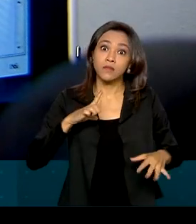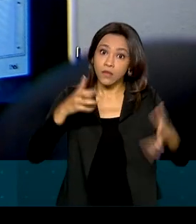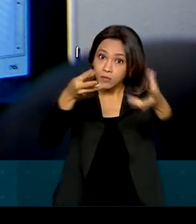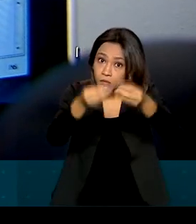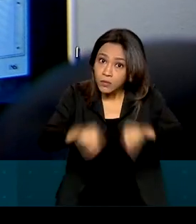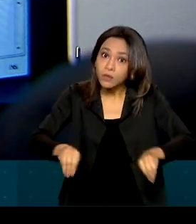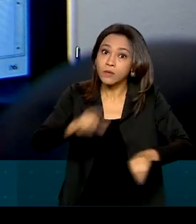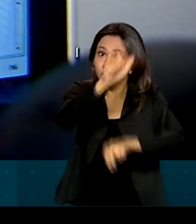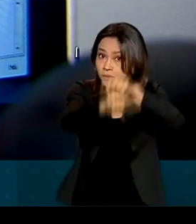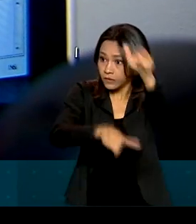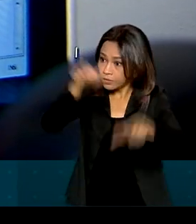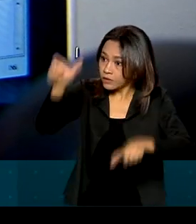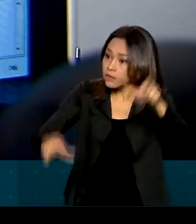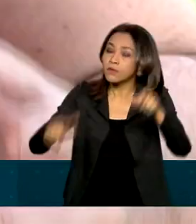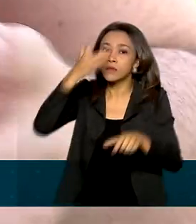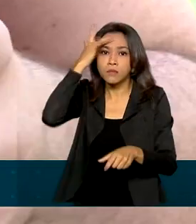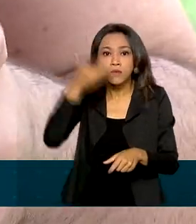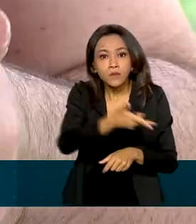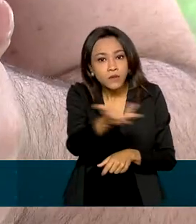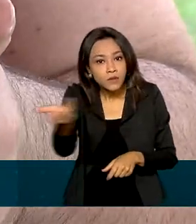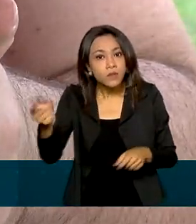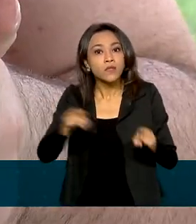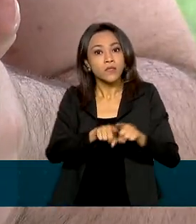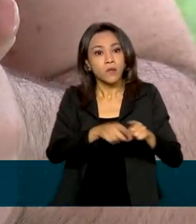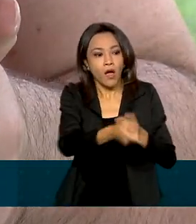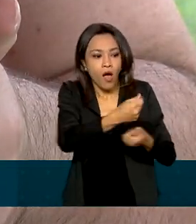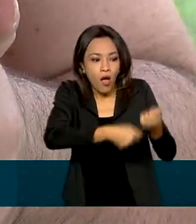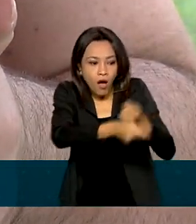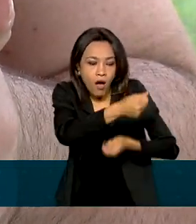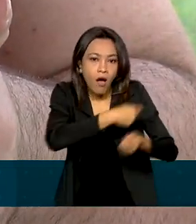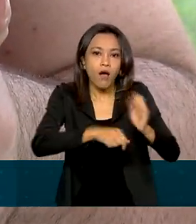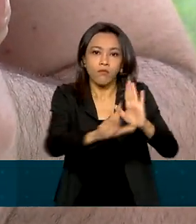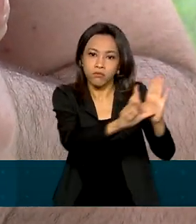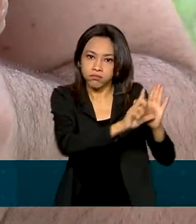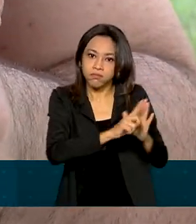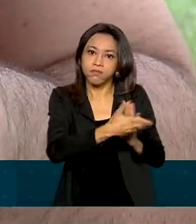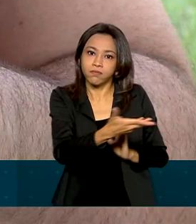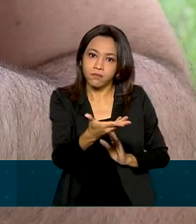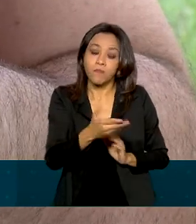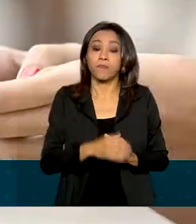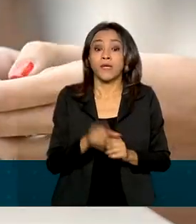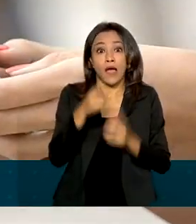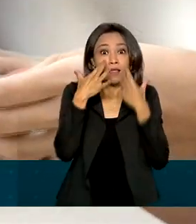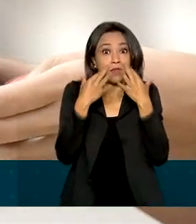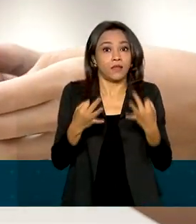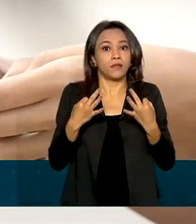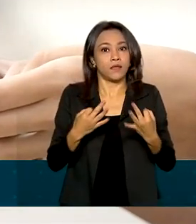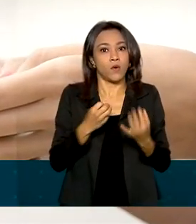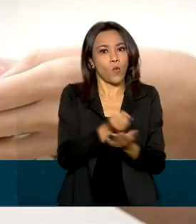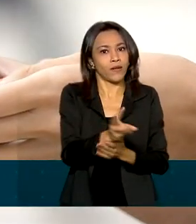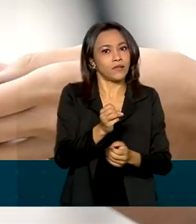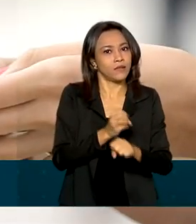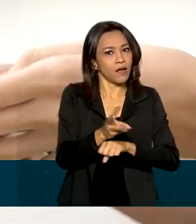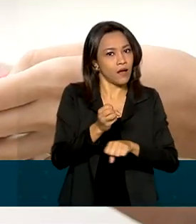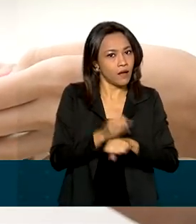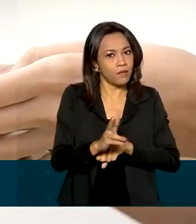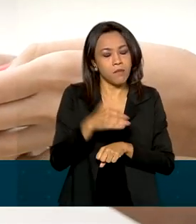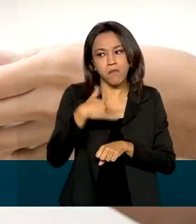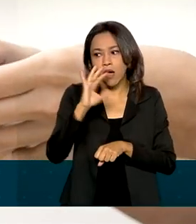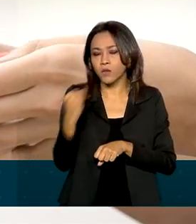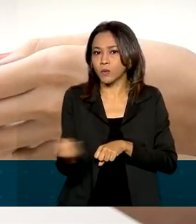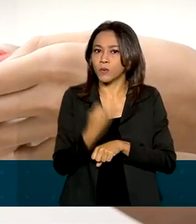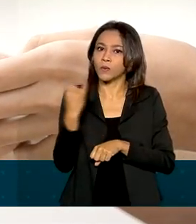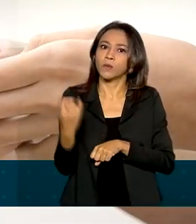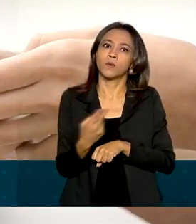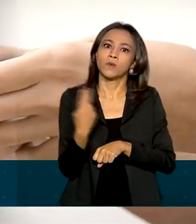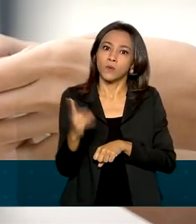prejuízo aos consumidores e ao mercado é preciso atenção o aplicativo de mensagens WhatsApp é uma das Ferramentas mais